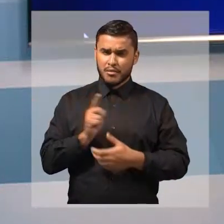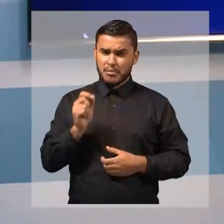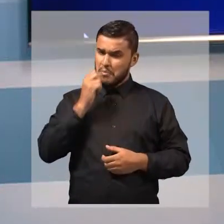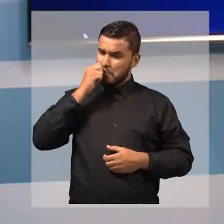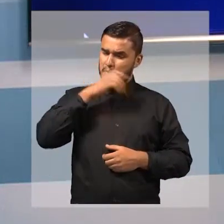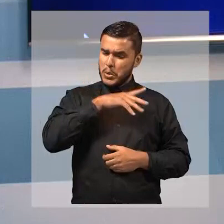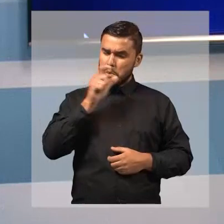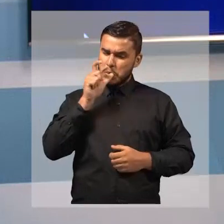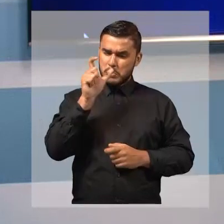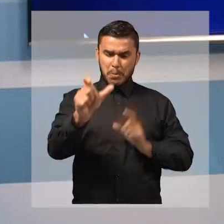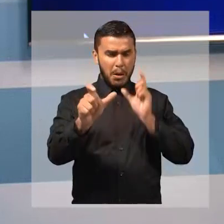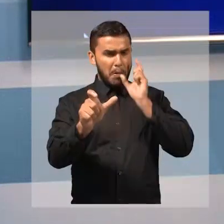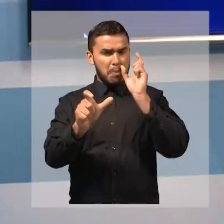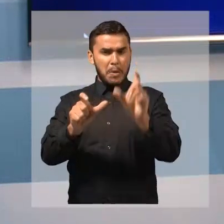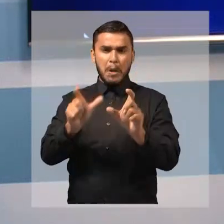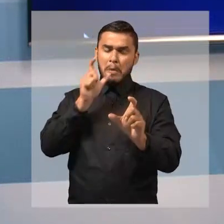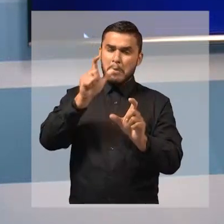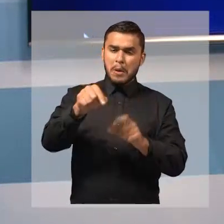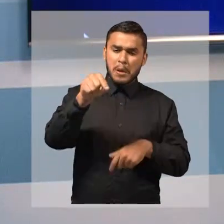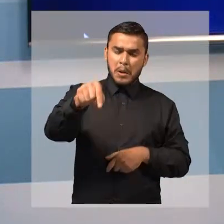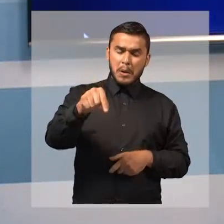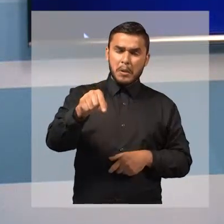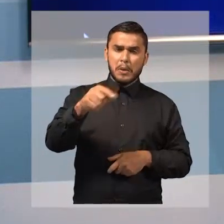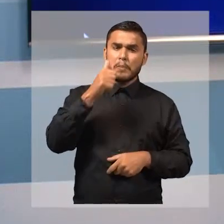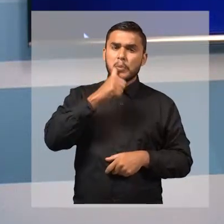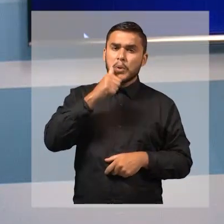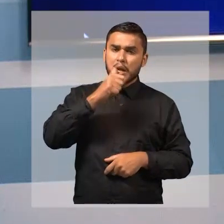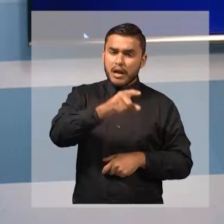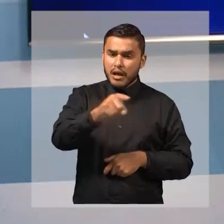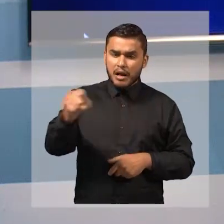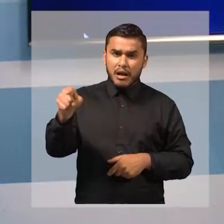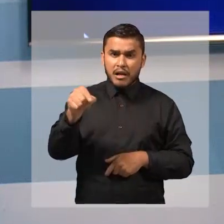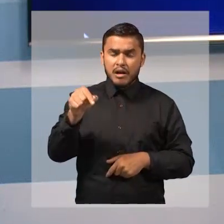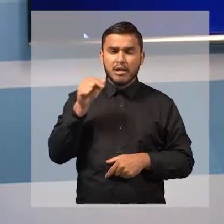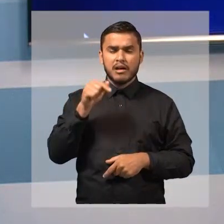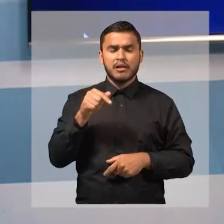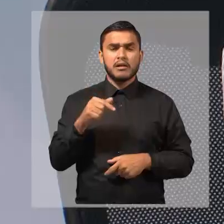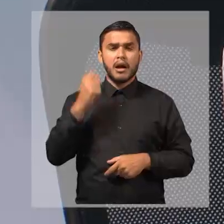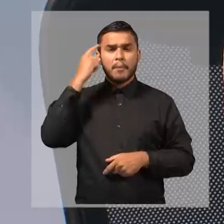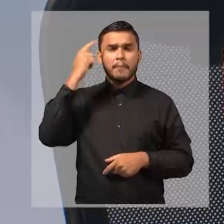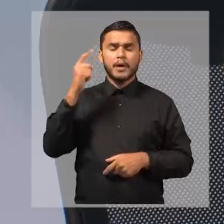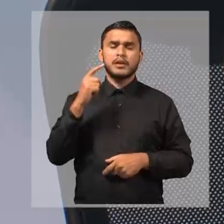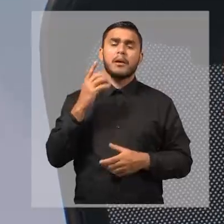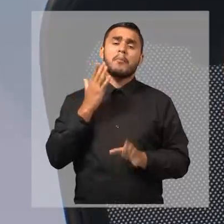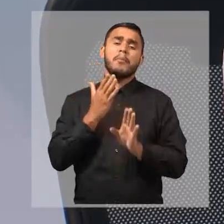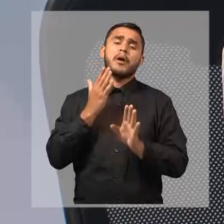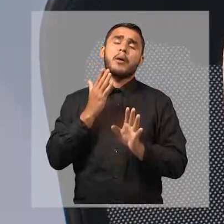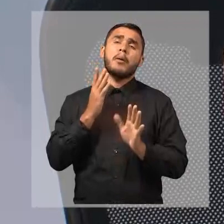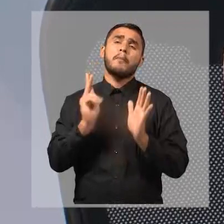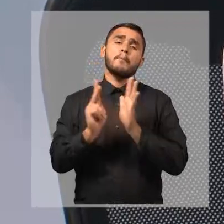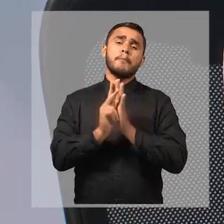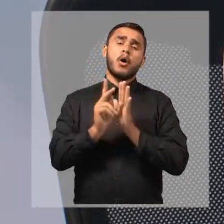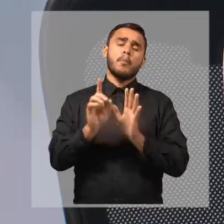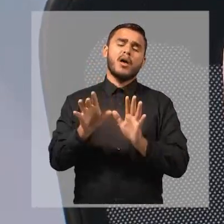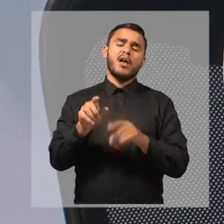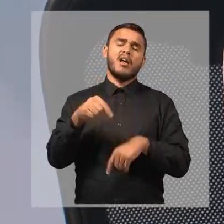tipo às mulheres, era algo restrito às camadas mais